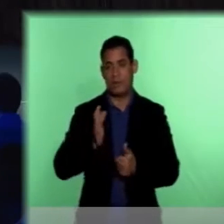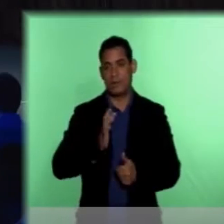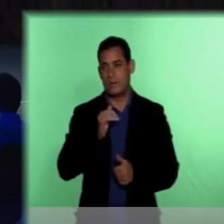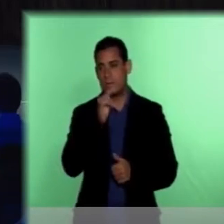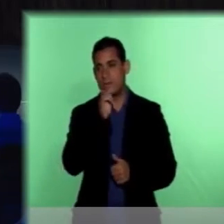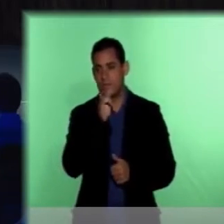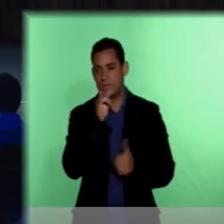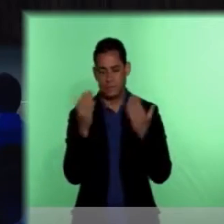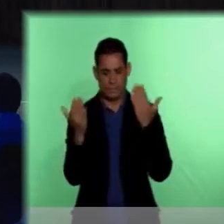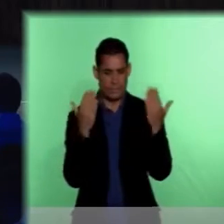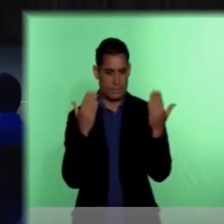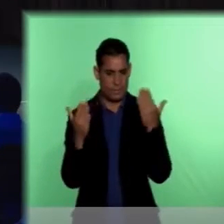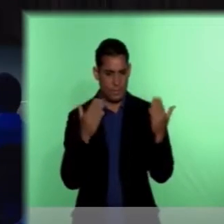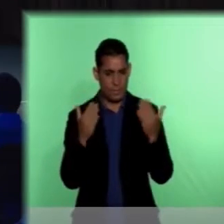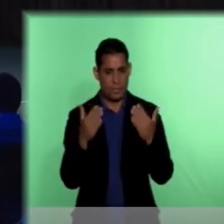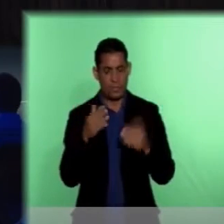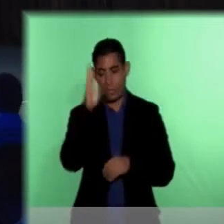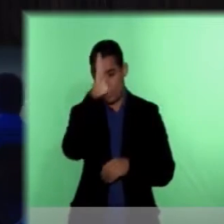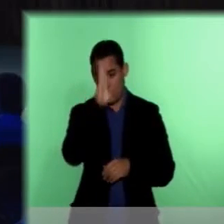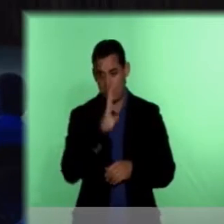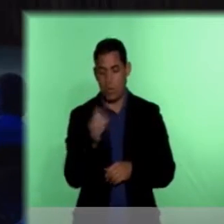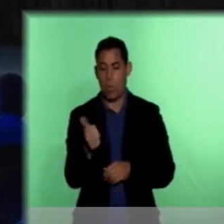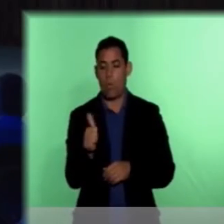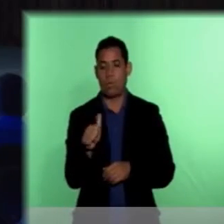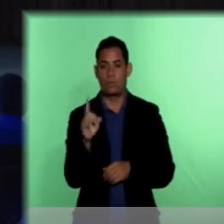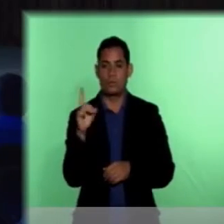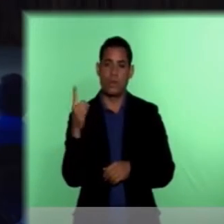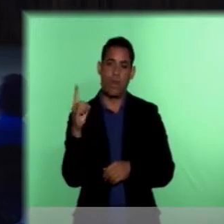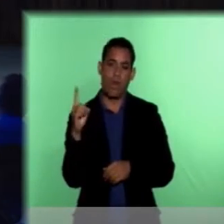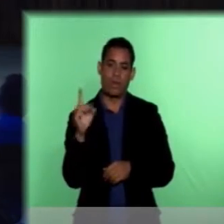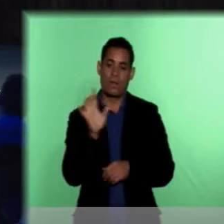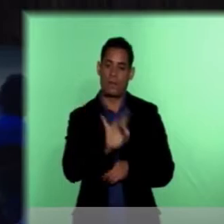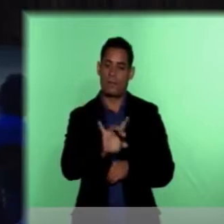tem cerca de 11 mil dólares per capita por cidadão.